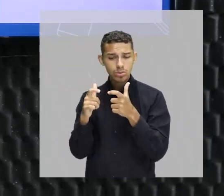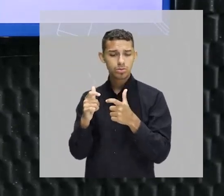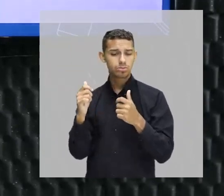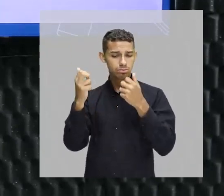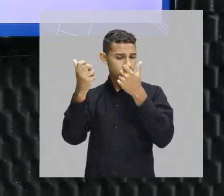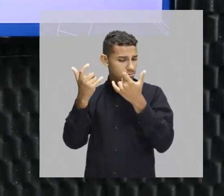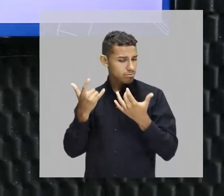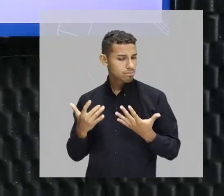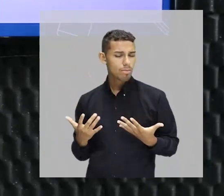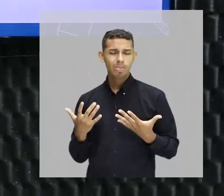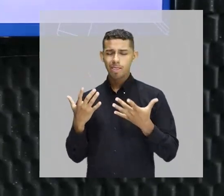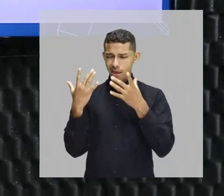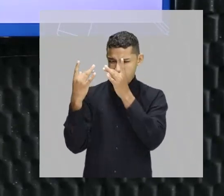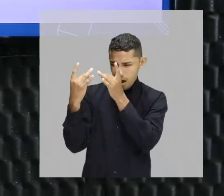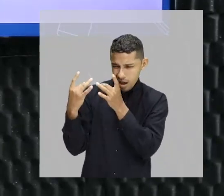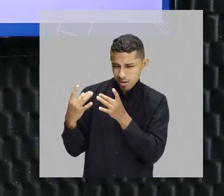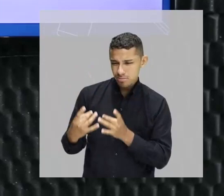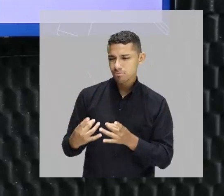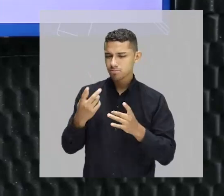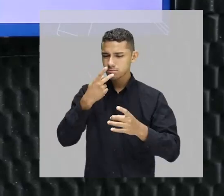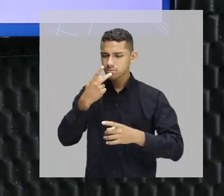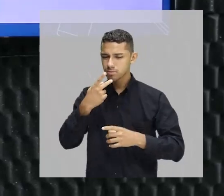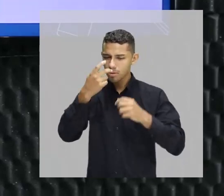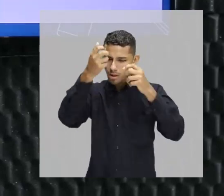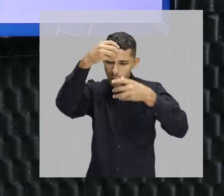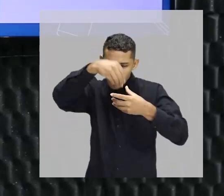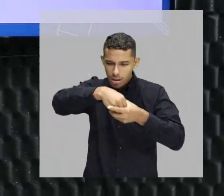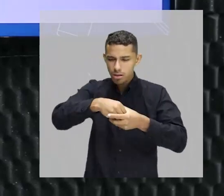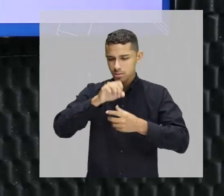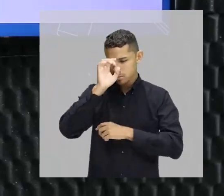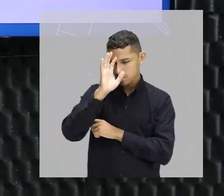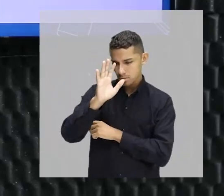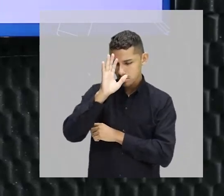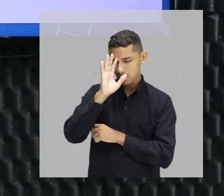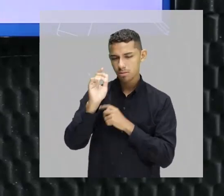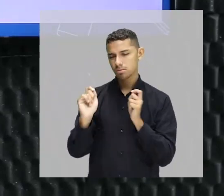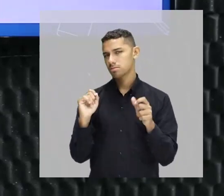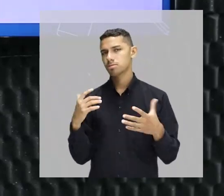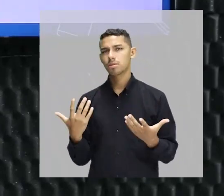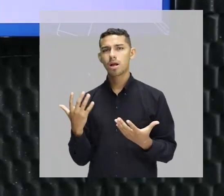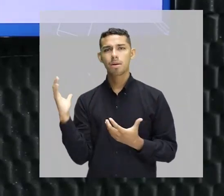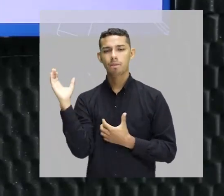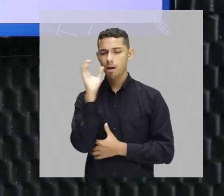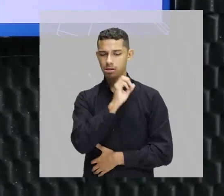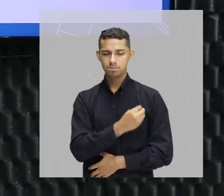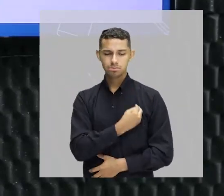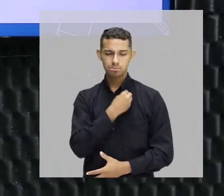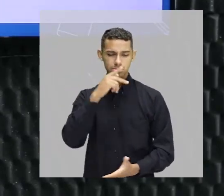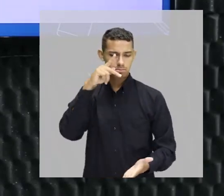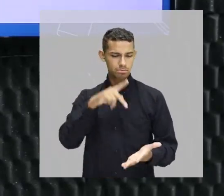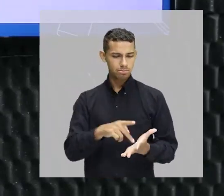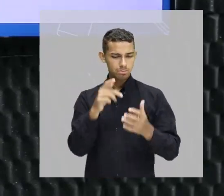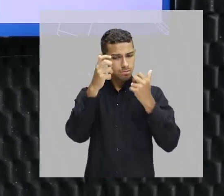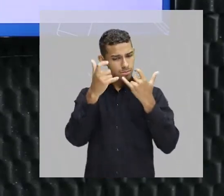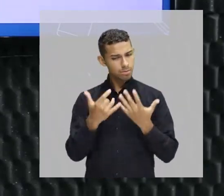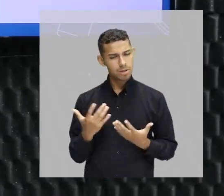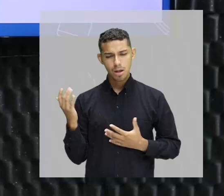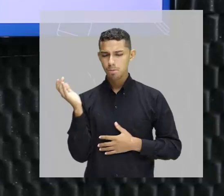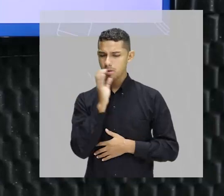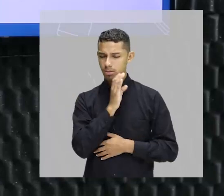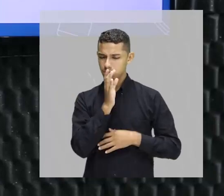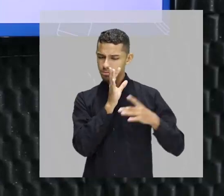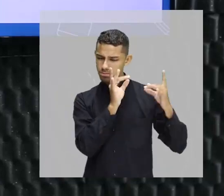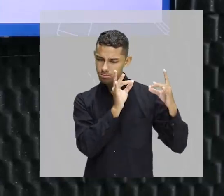entra nesse aspecto para fazer aquilo, transformar aquilo em algo mais real, descrevendo de uma forma